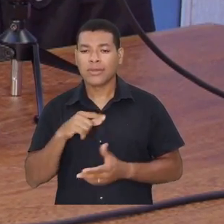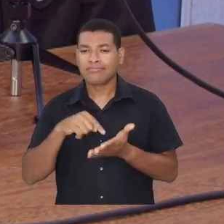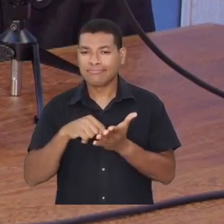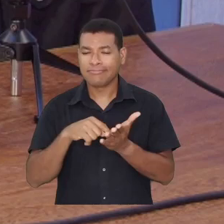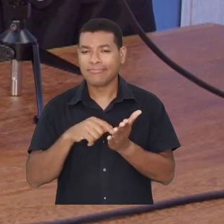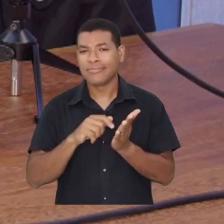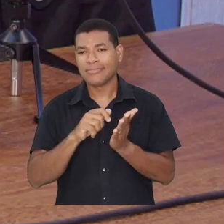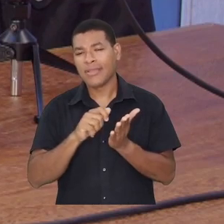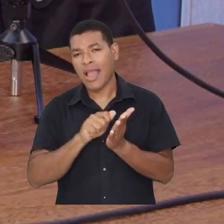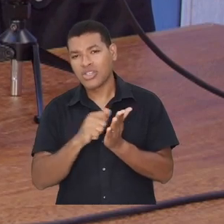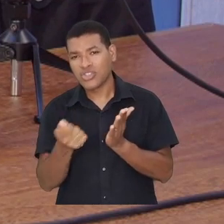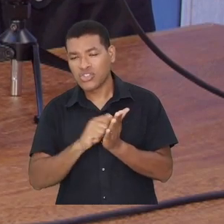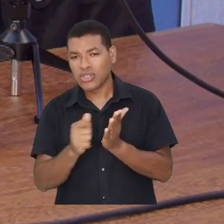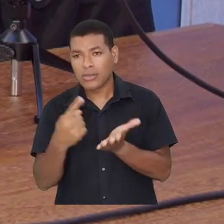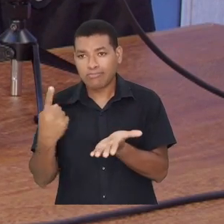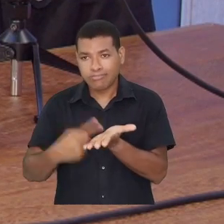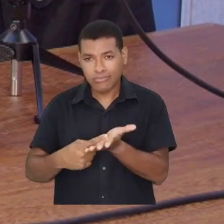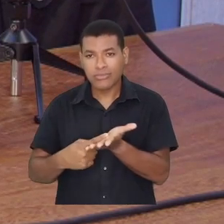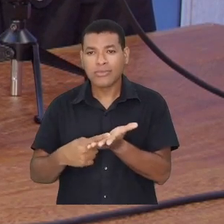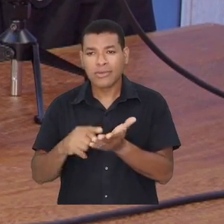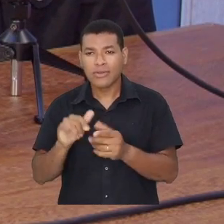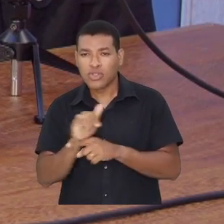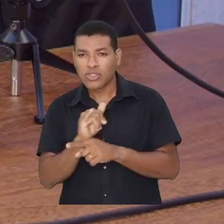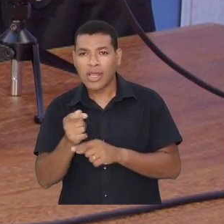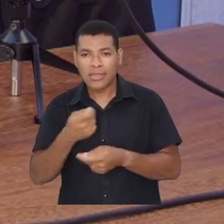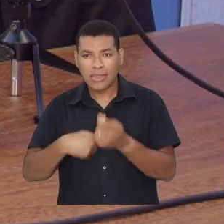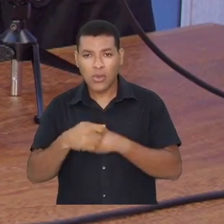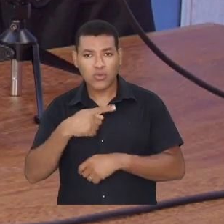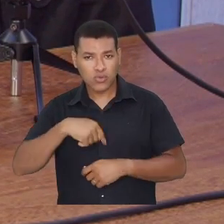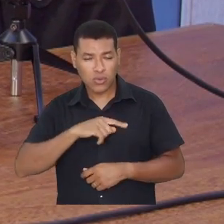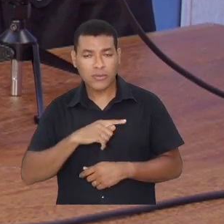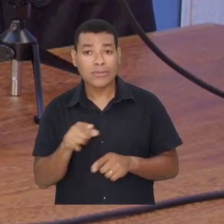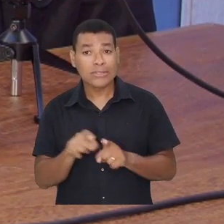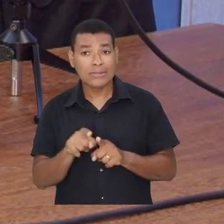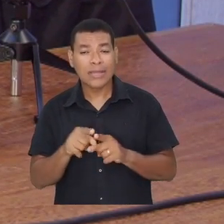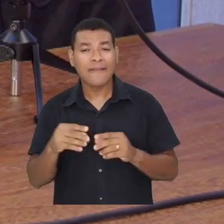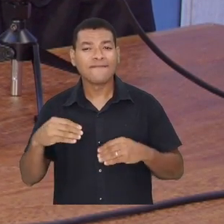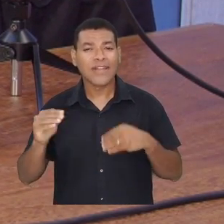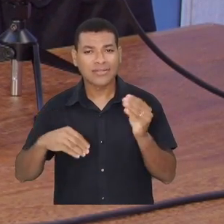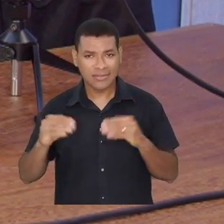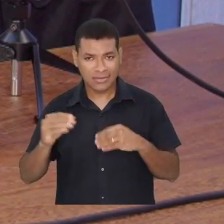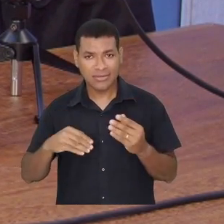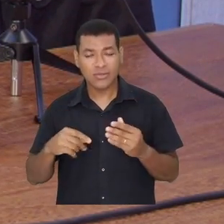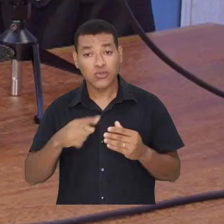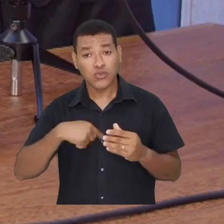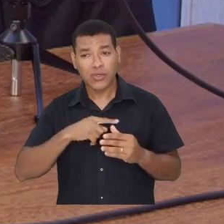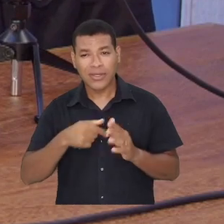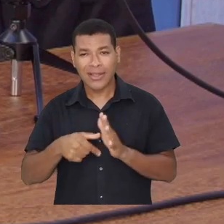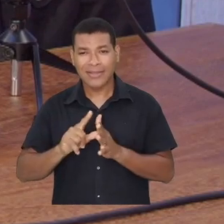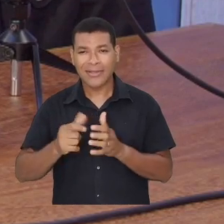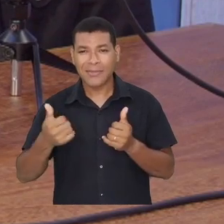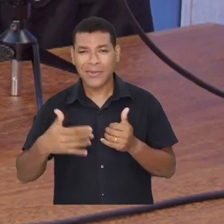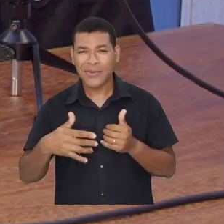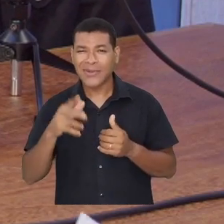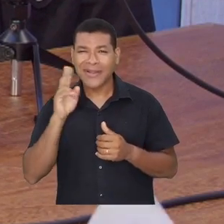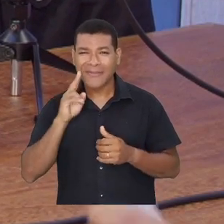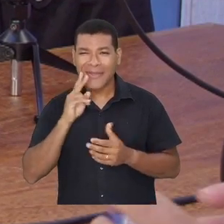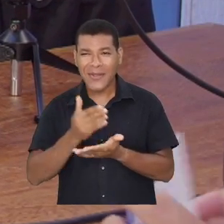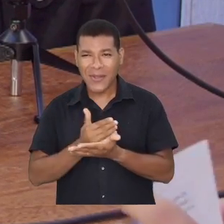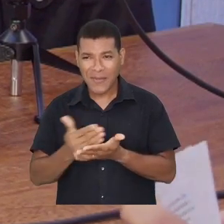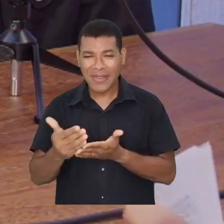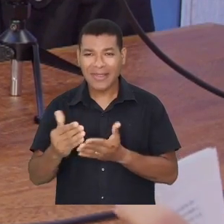Positive, que é a estratégia de negócio. E aí, flexibilidade, que acho que hoje a gente tava conversando uhum. antes de